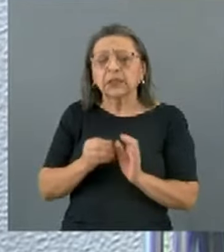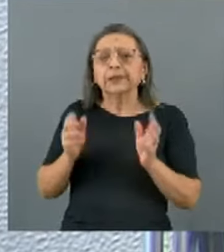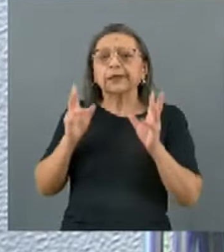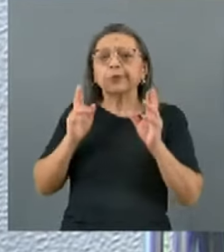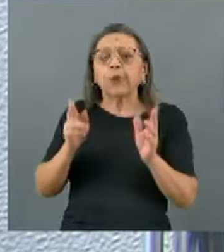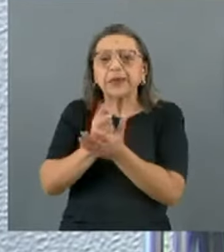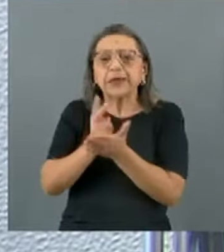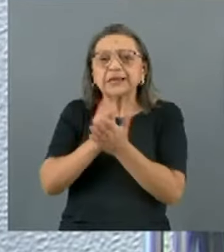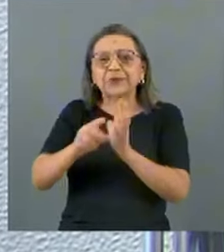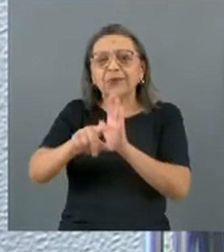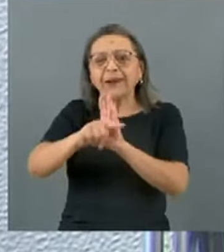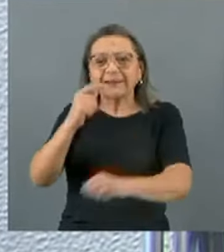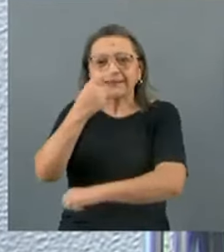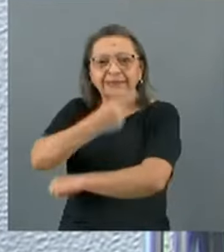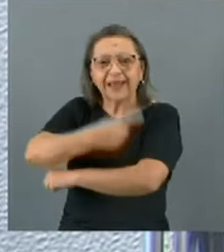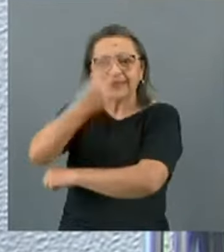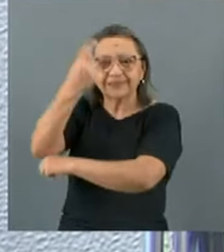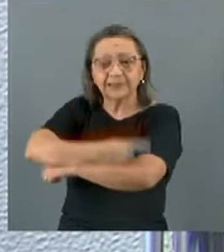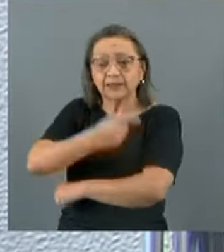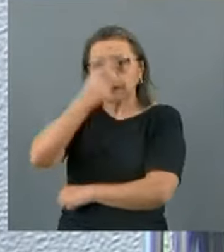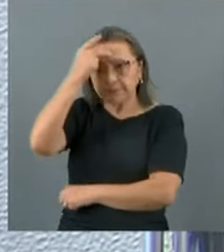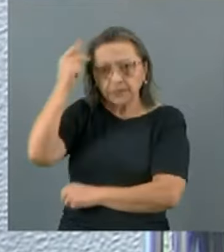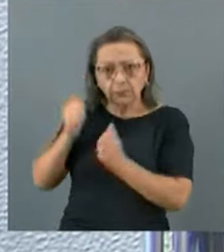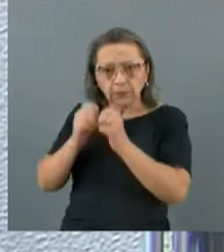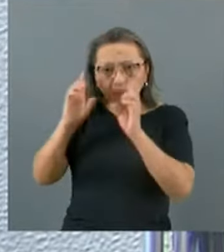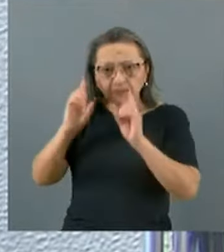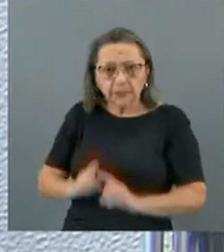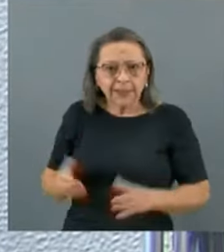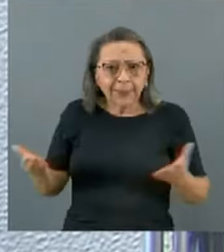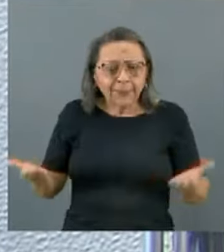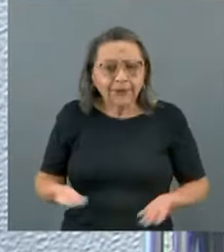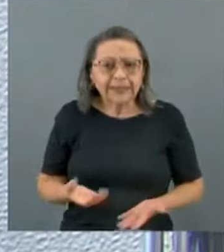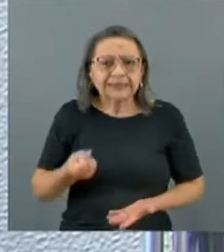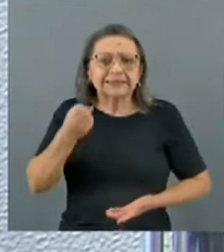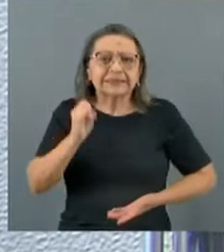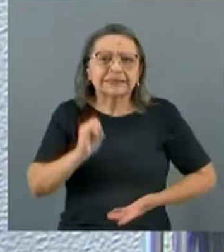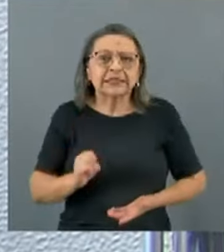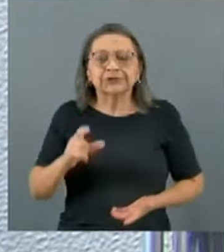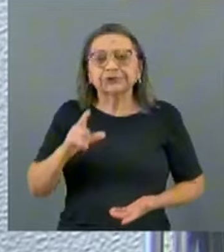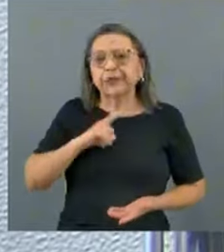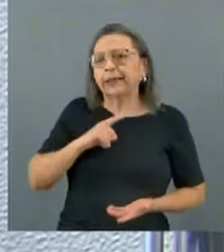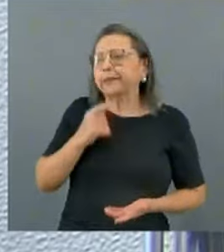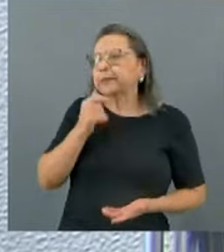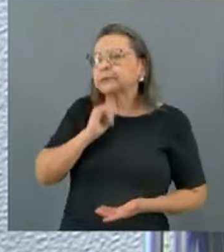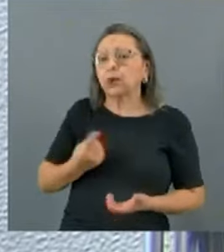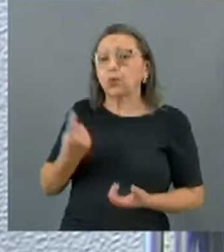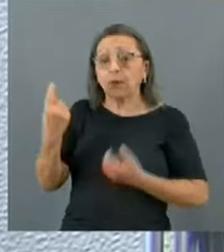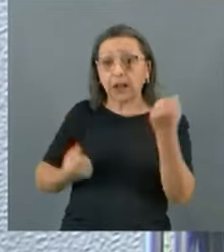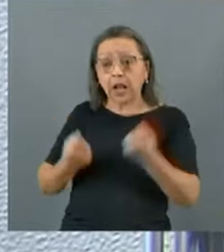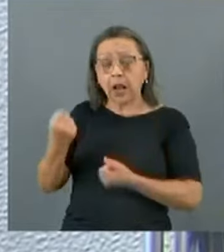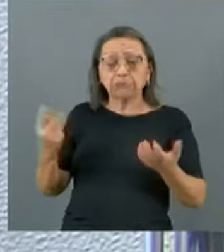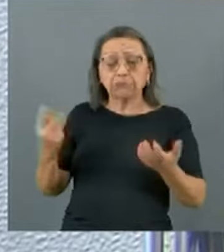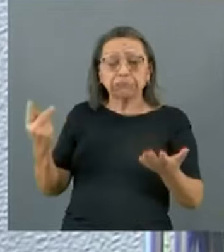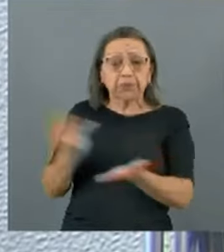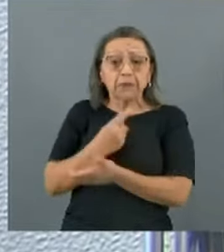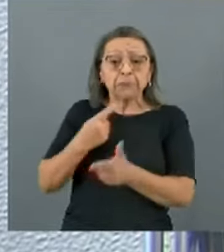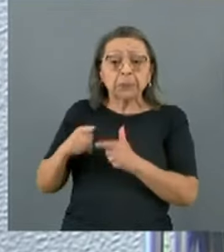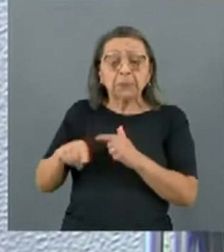taxistas. A pessoa com deficiência hoje, se ela tiver um carro que tem uma pane mecânica por